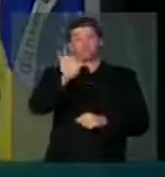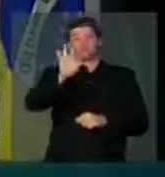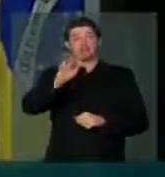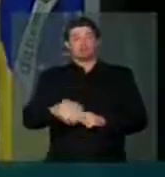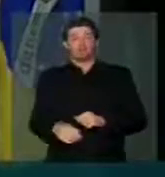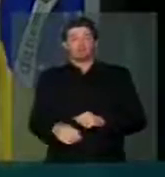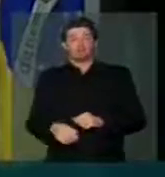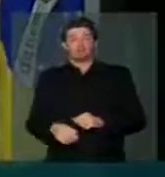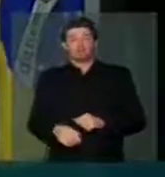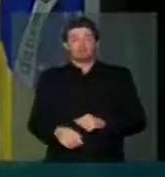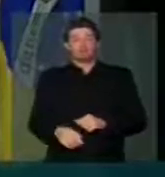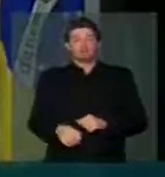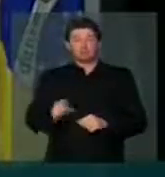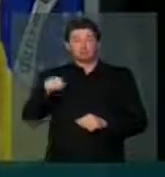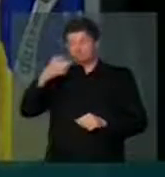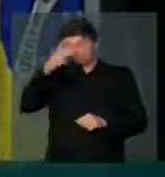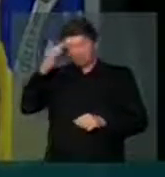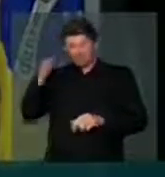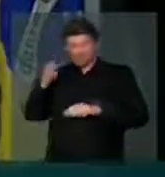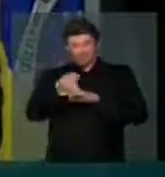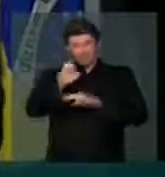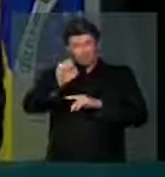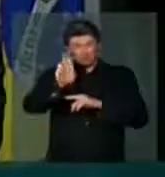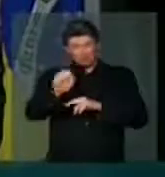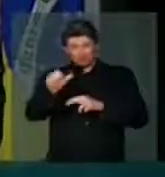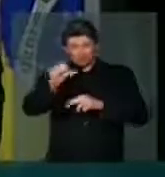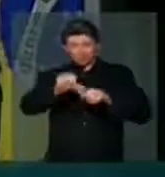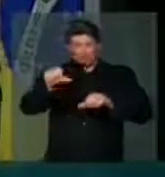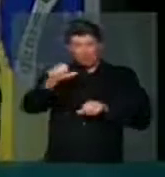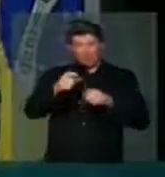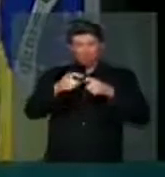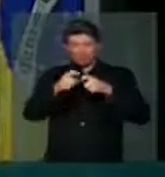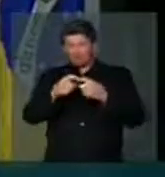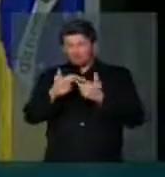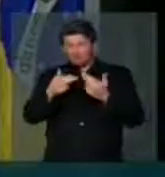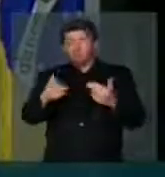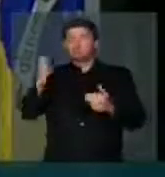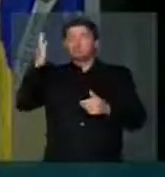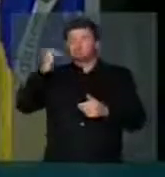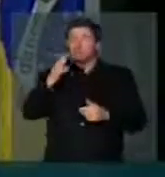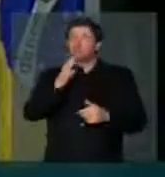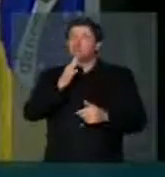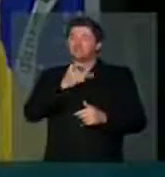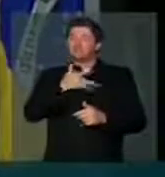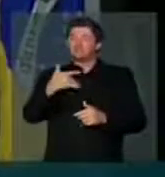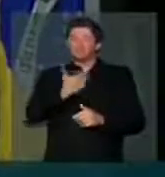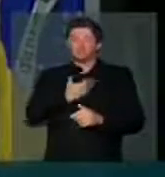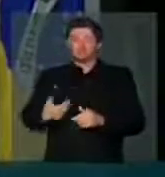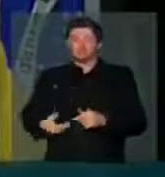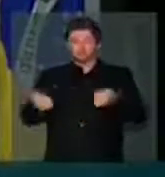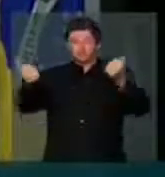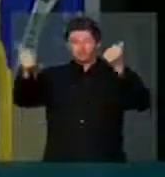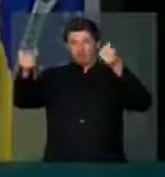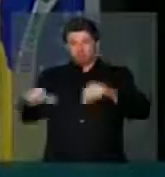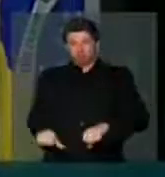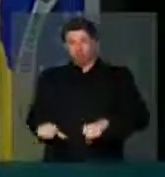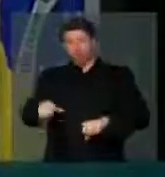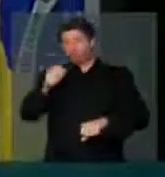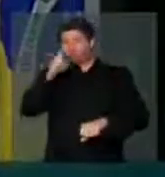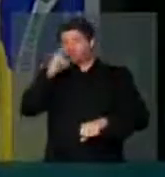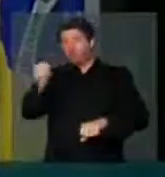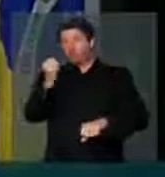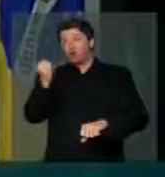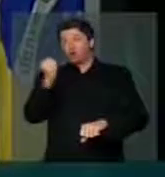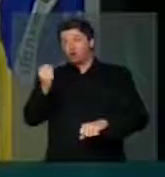para realizar uma simples consulta médica ou exame laboratorial sabe que a saúde pública desse país piorou